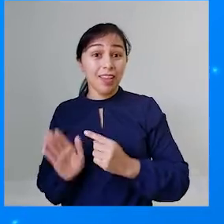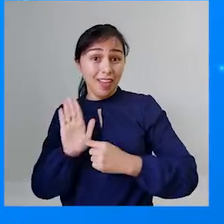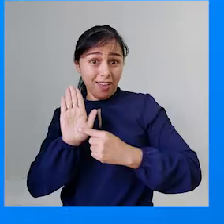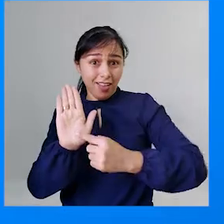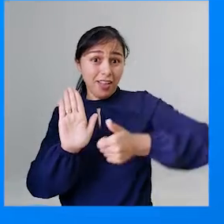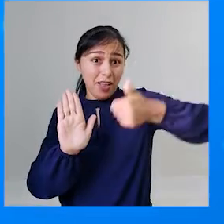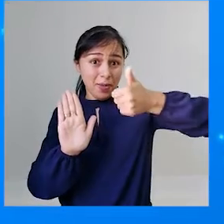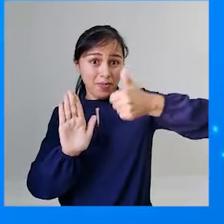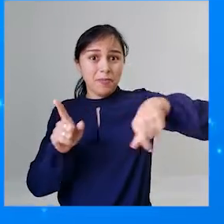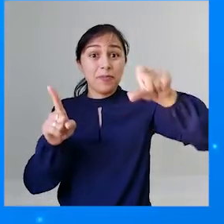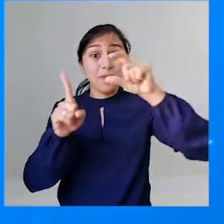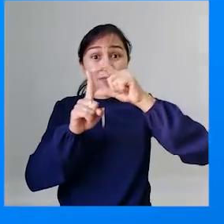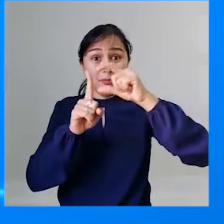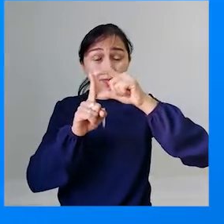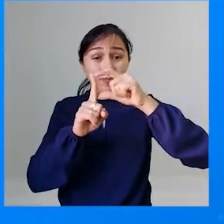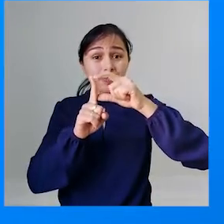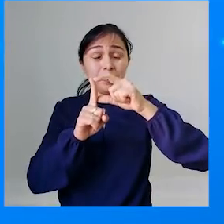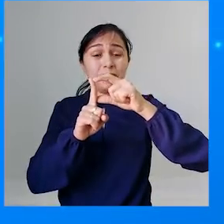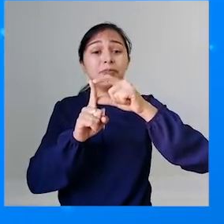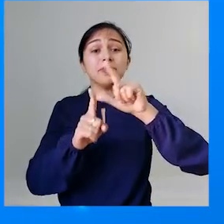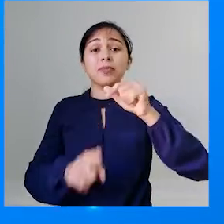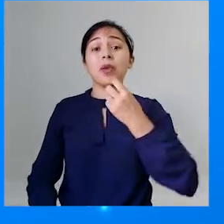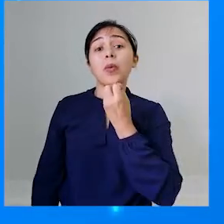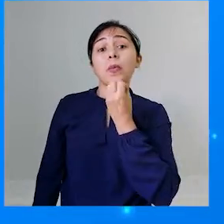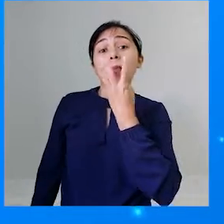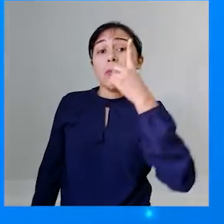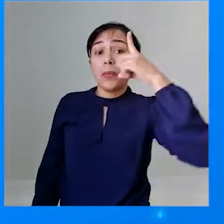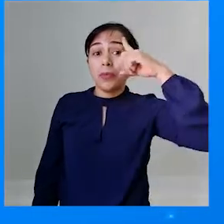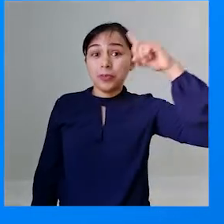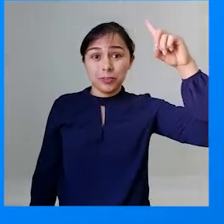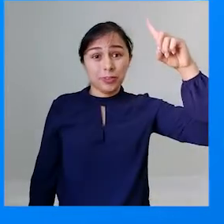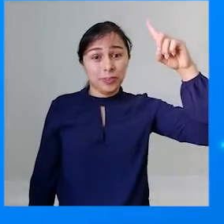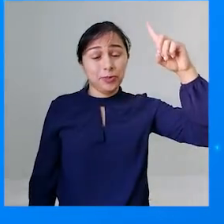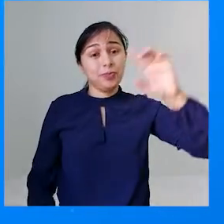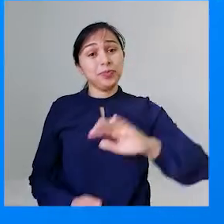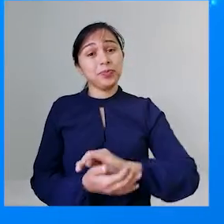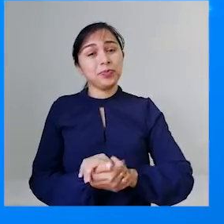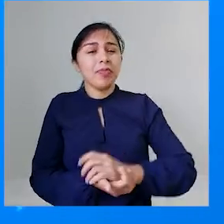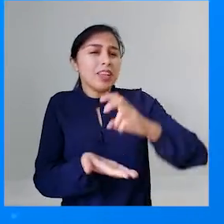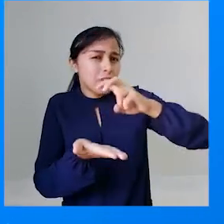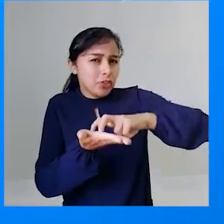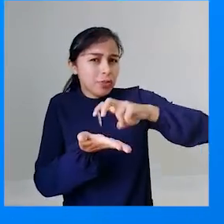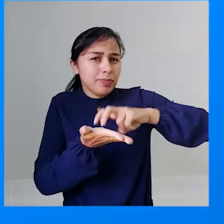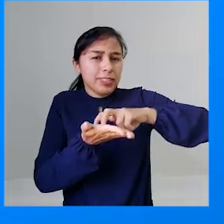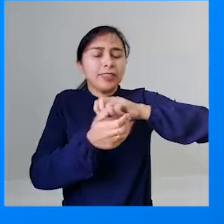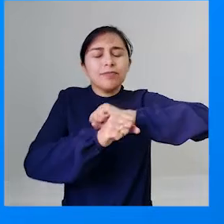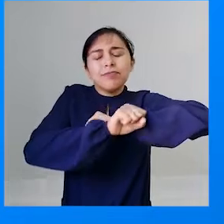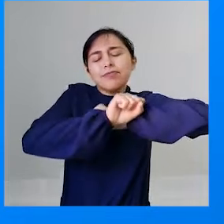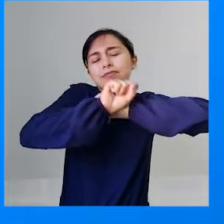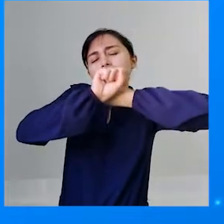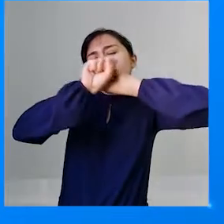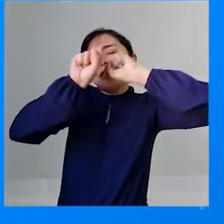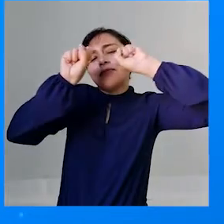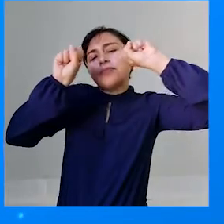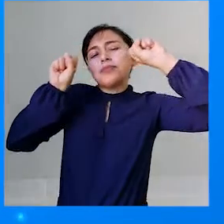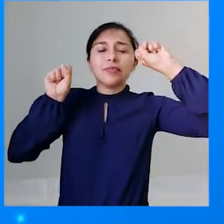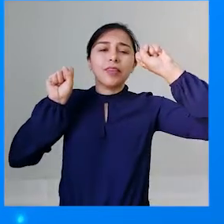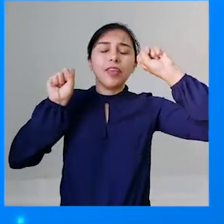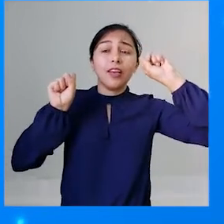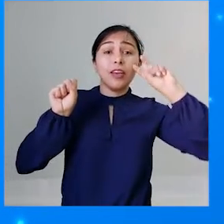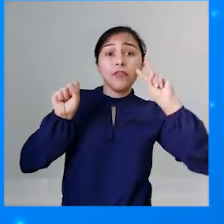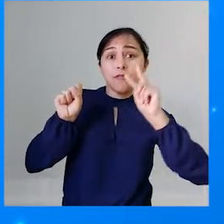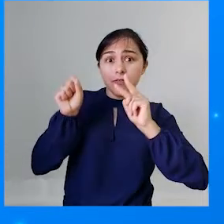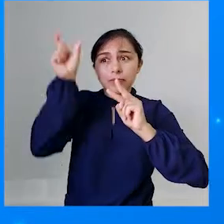nossa primeira palavrinha mágica é bom dia quando a gente acorda logo pela